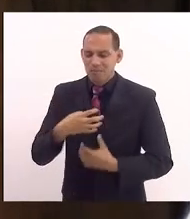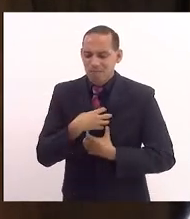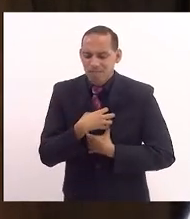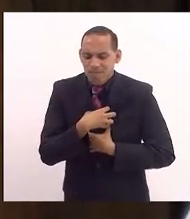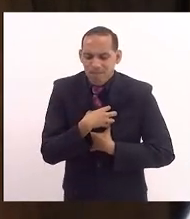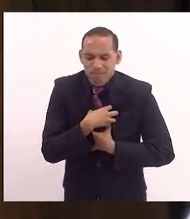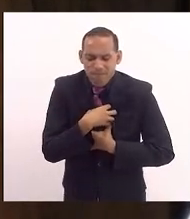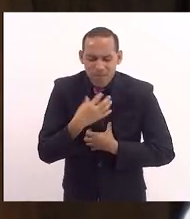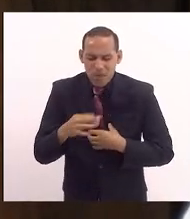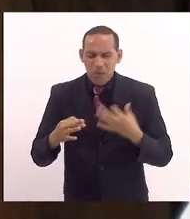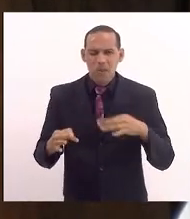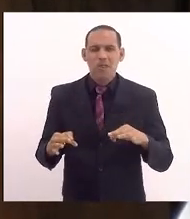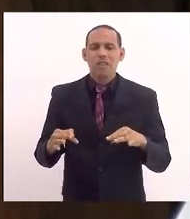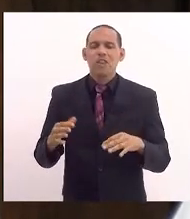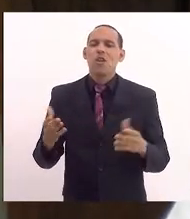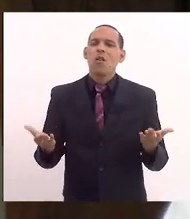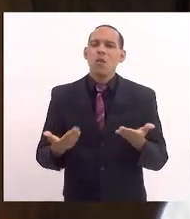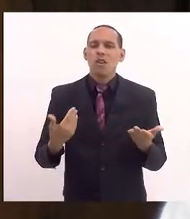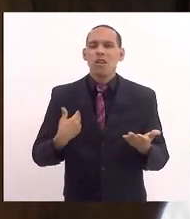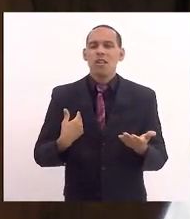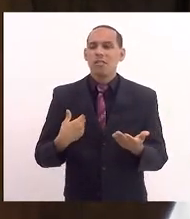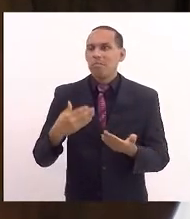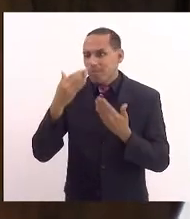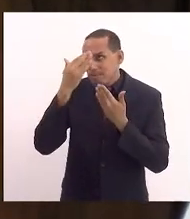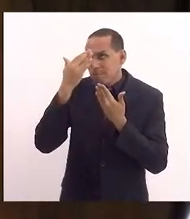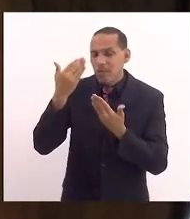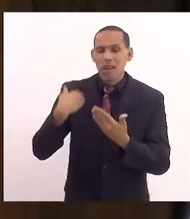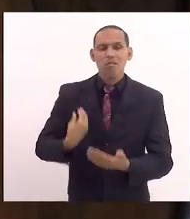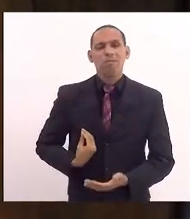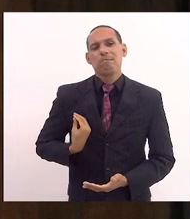sentimentos. Hoje eu agradeço por estar vivo, livre.